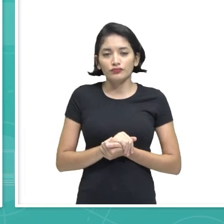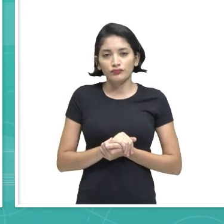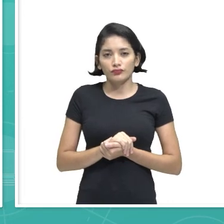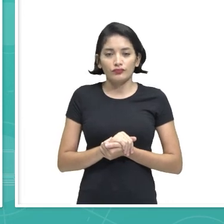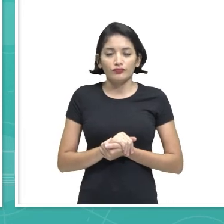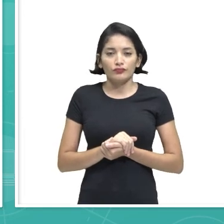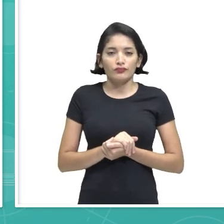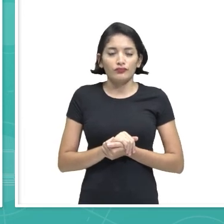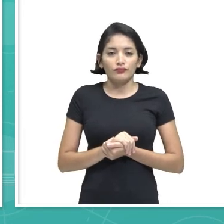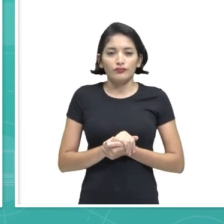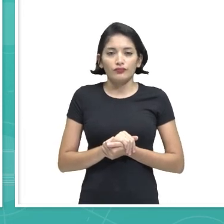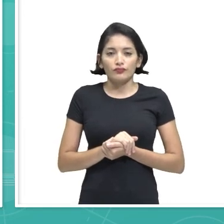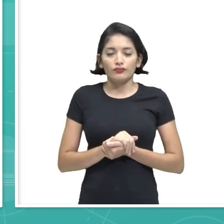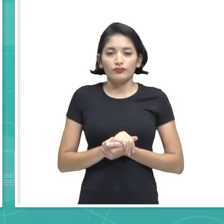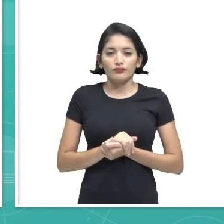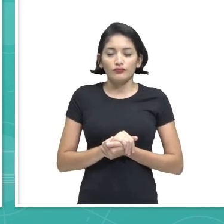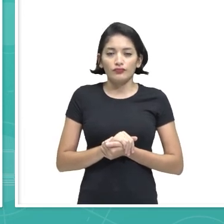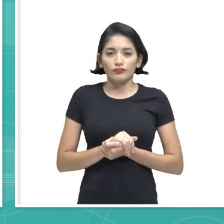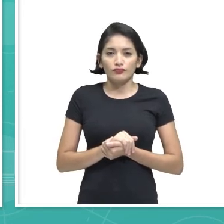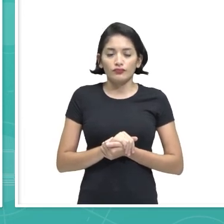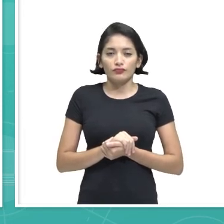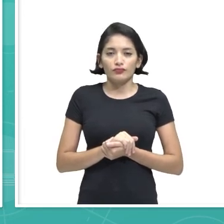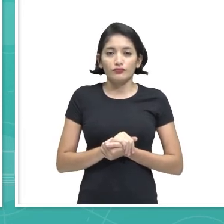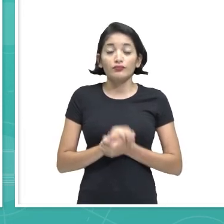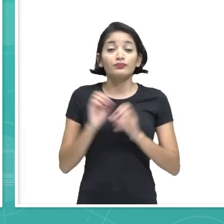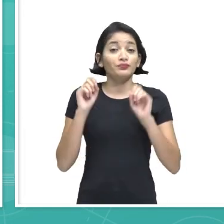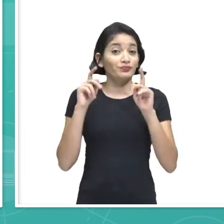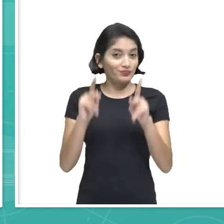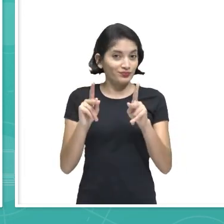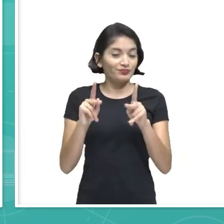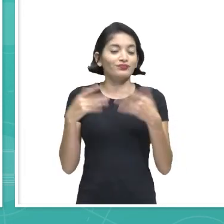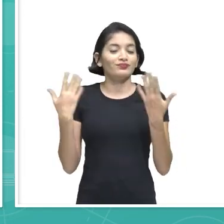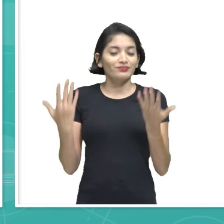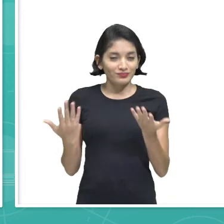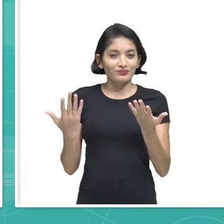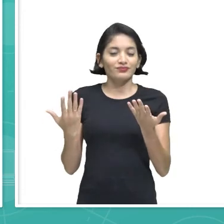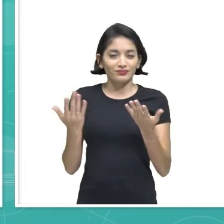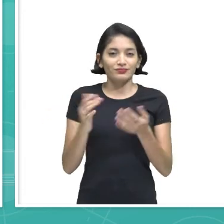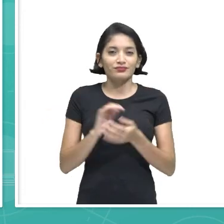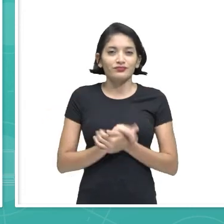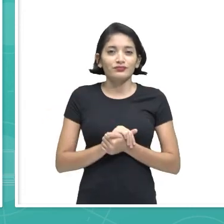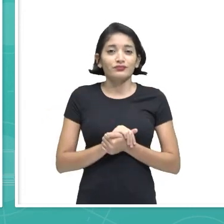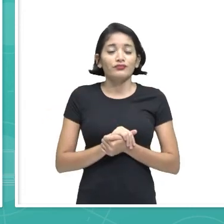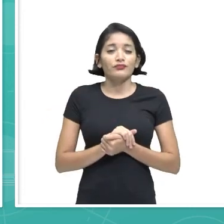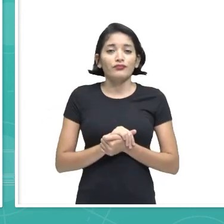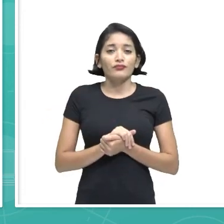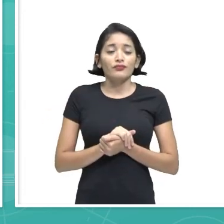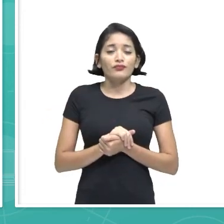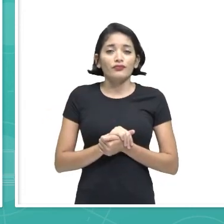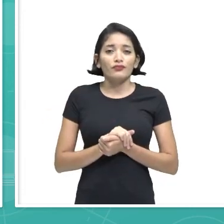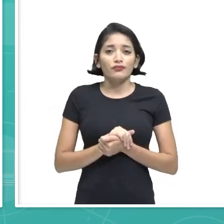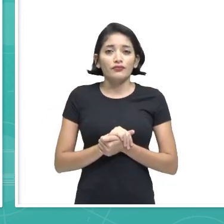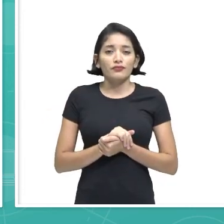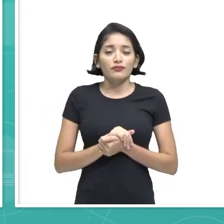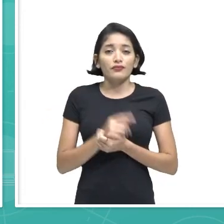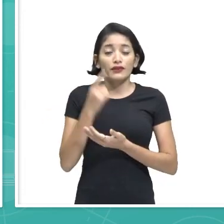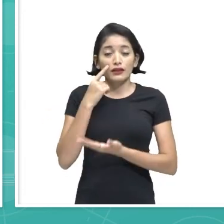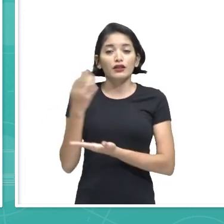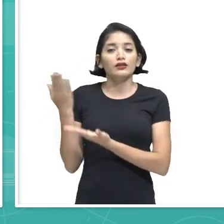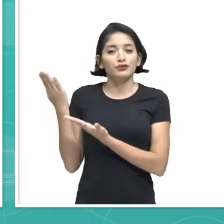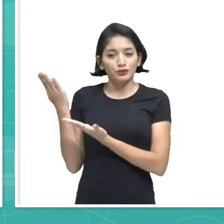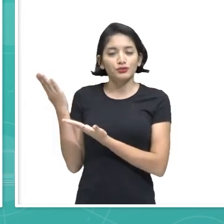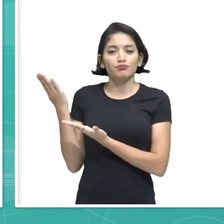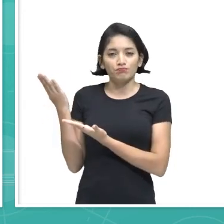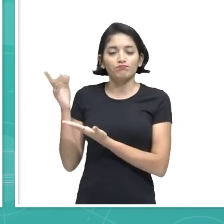Hidroginástica, flexibilidade, certo? Muito bem, turmas. Então, essa é o